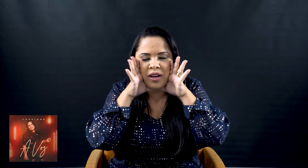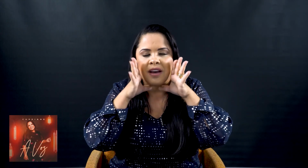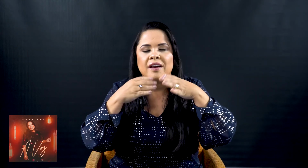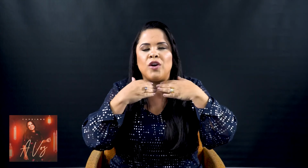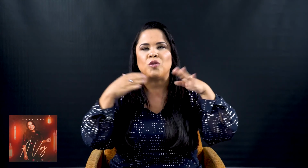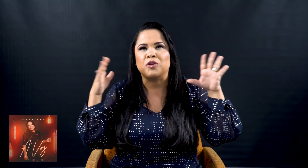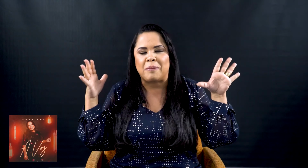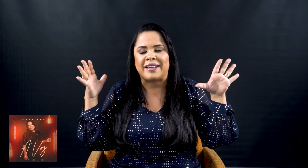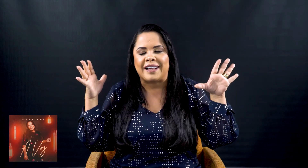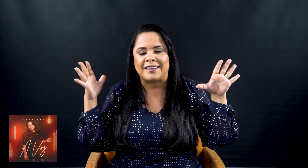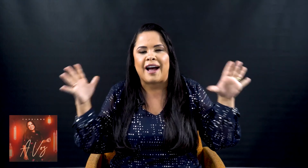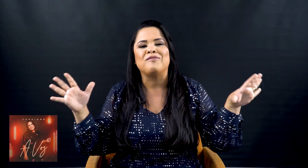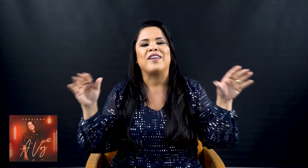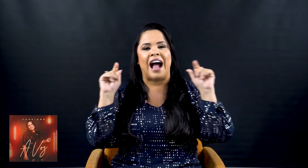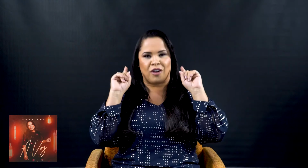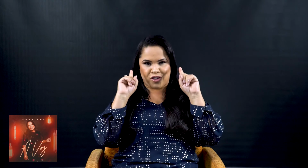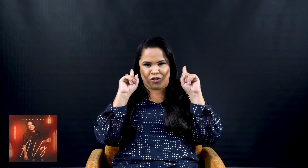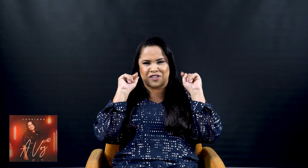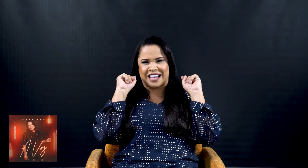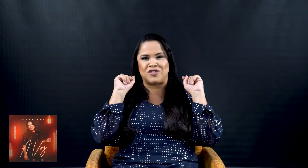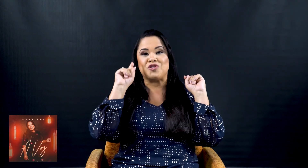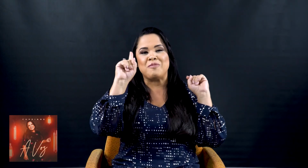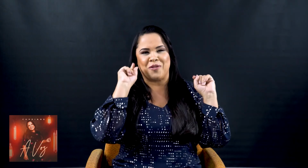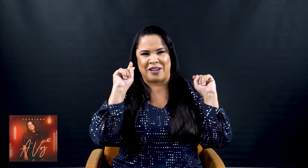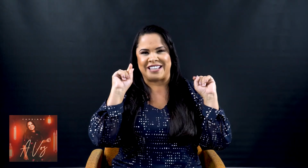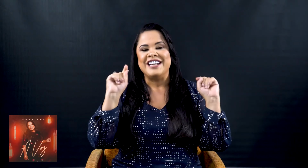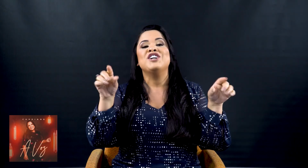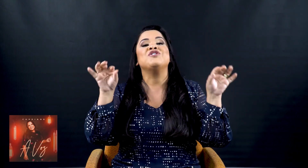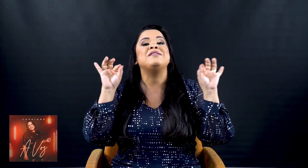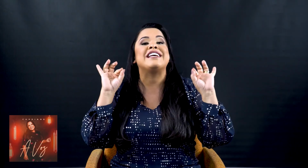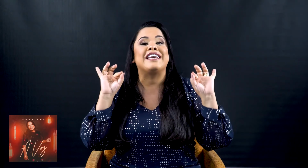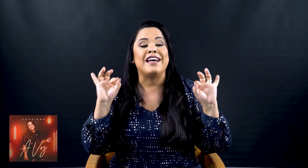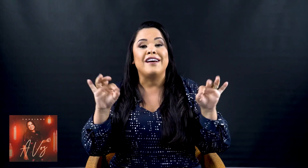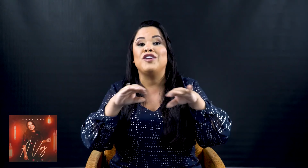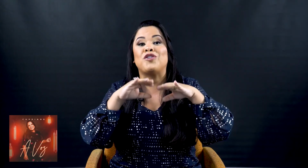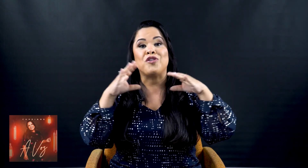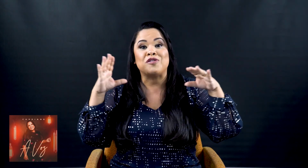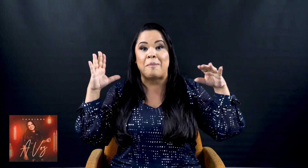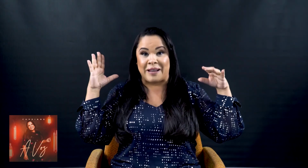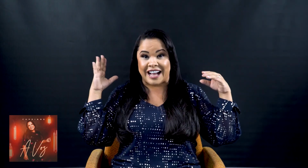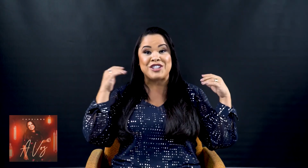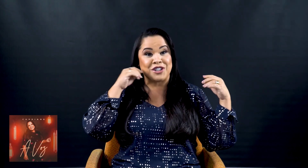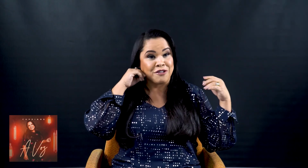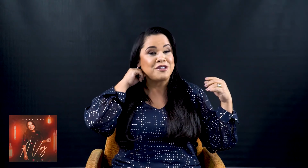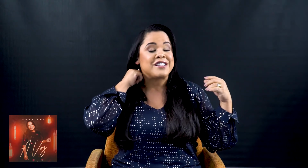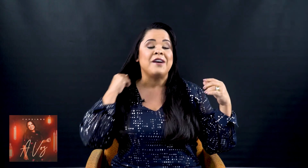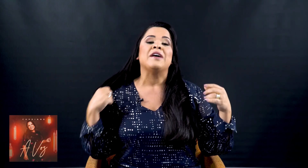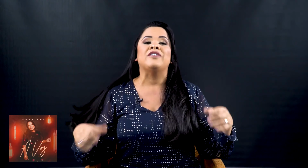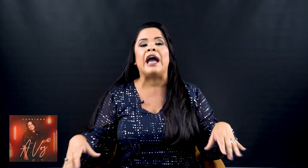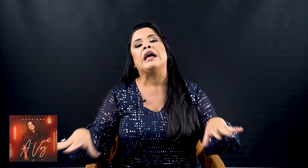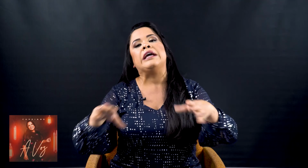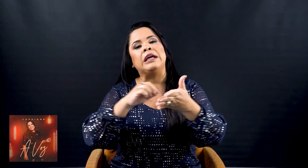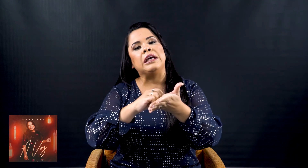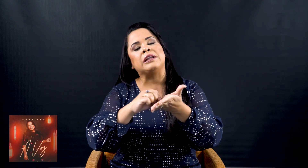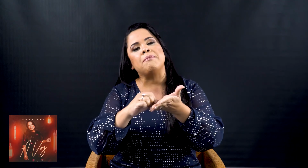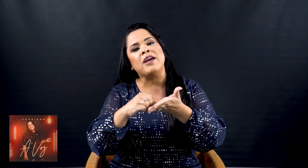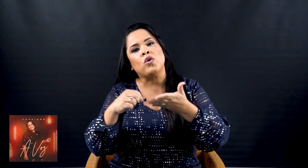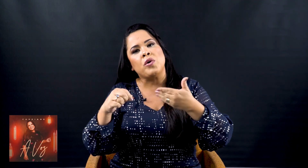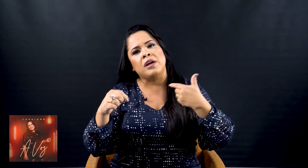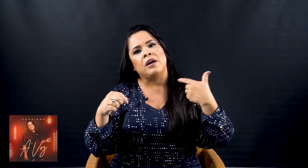músicas, porque eu tô muito impactada, tá? Agora só não se esquece de uma coisa, de me seguir em todos os aplicativos, né?